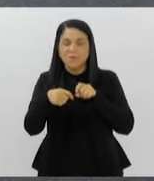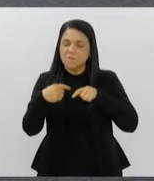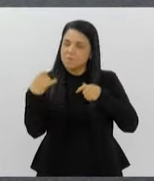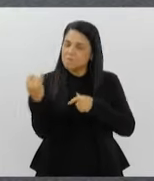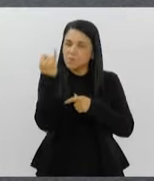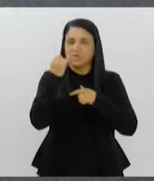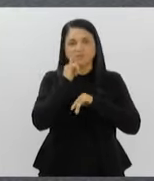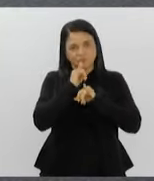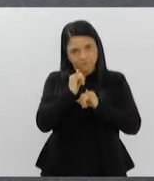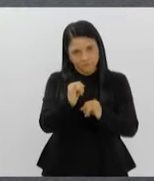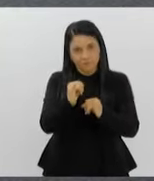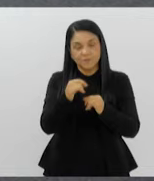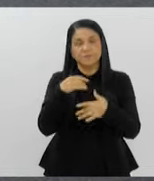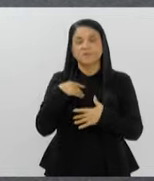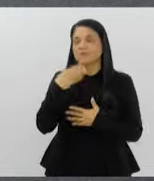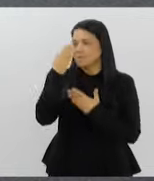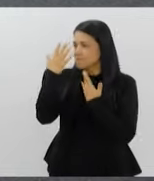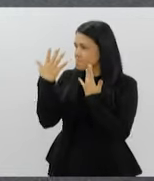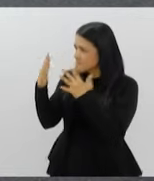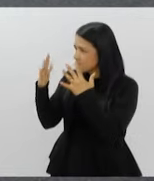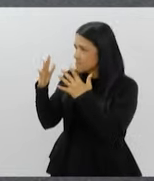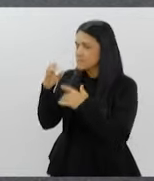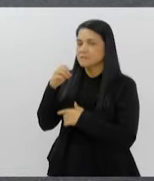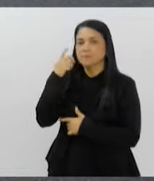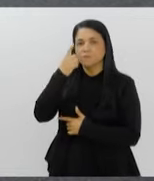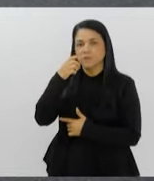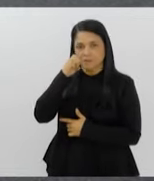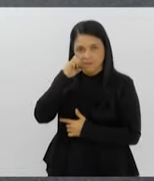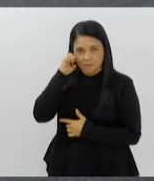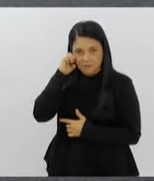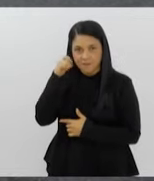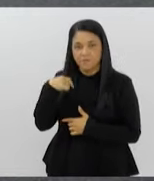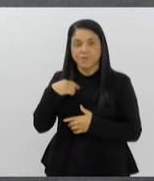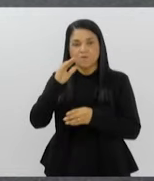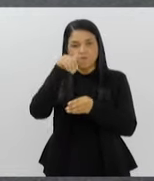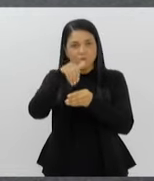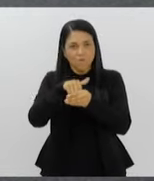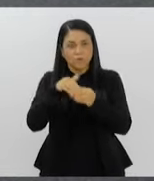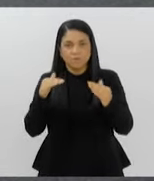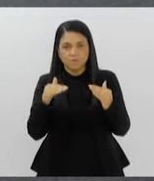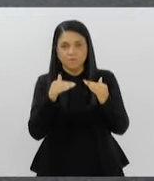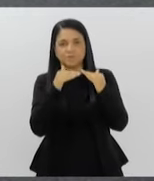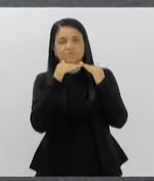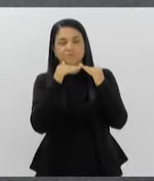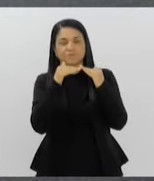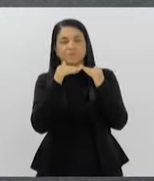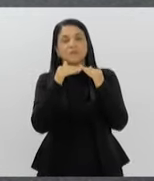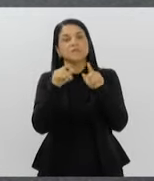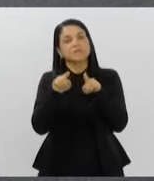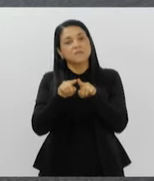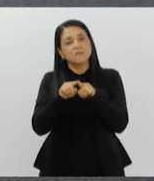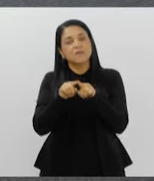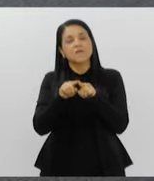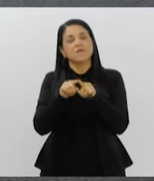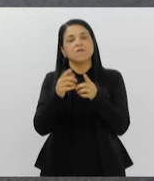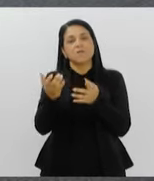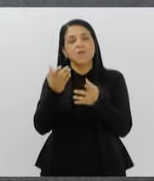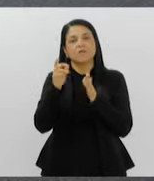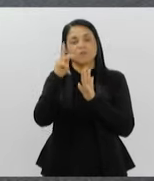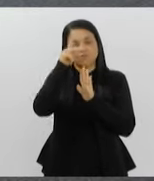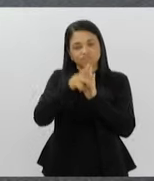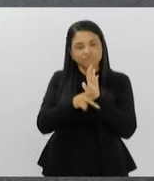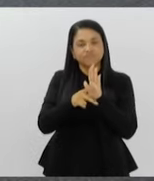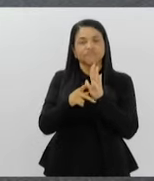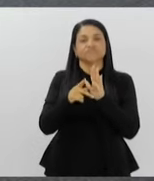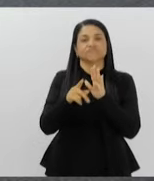deputada Élica, pela proposição. Quero aqui declarar meu voto favorável. Espero também que o projeto retorne em segunda,